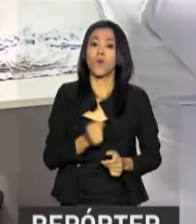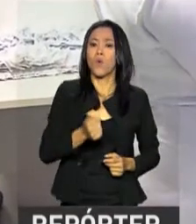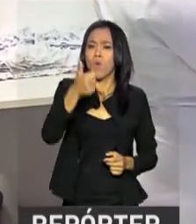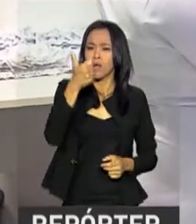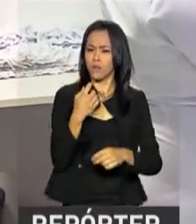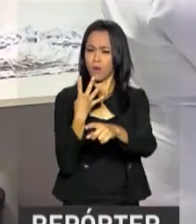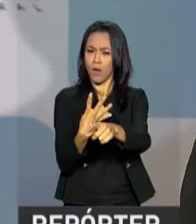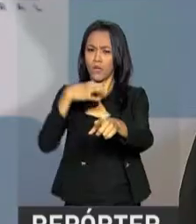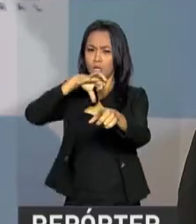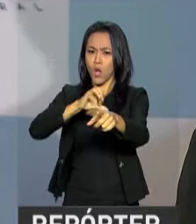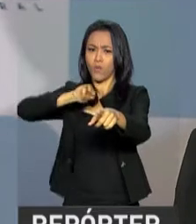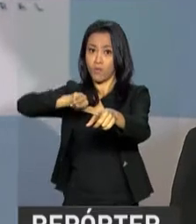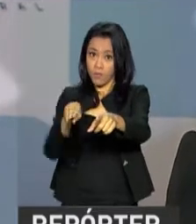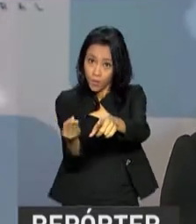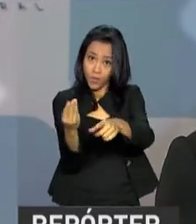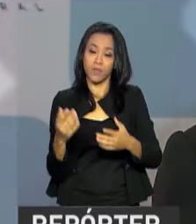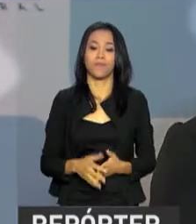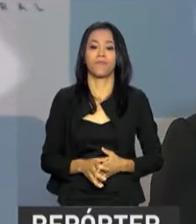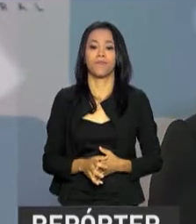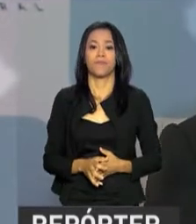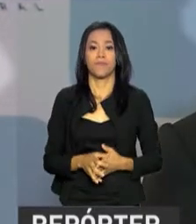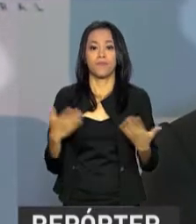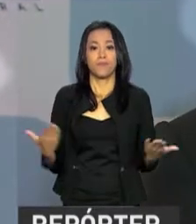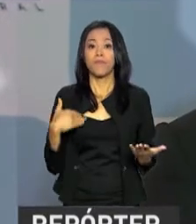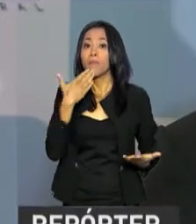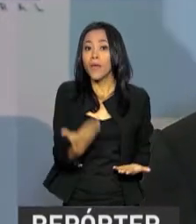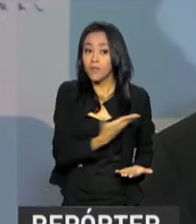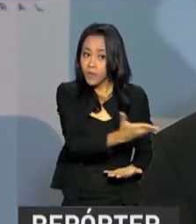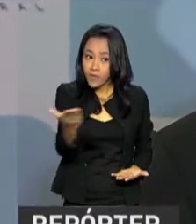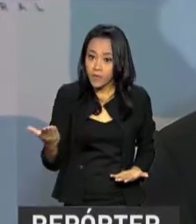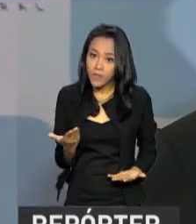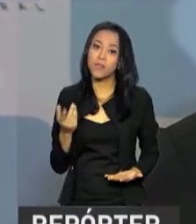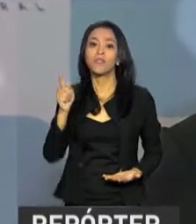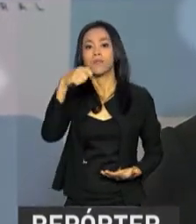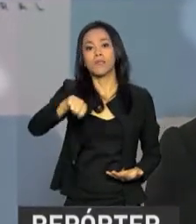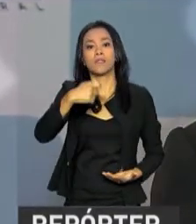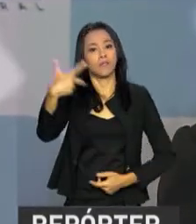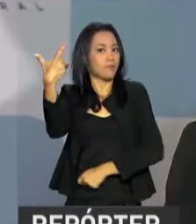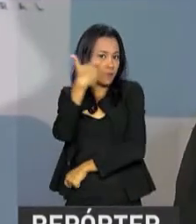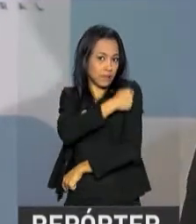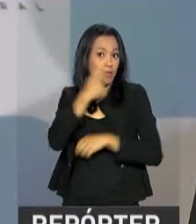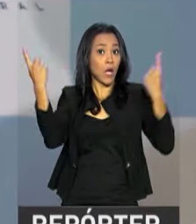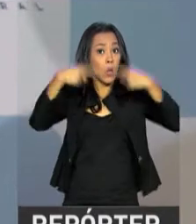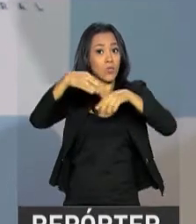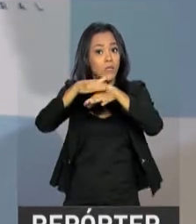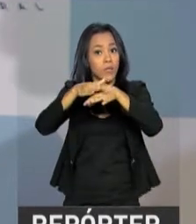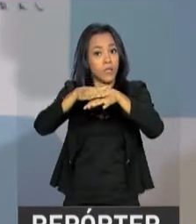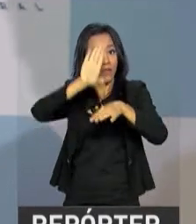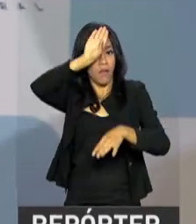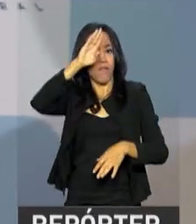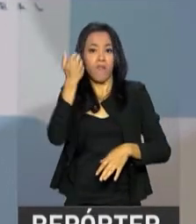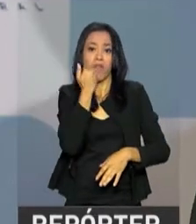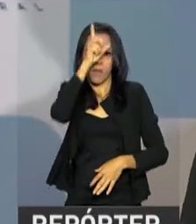49 milhões eu peço a todo cidadão que busque se imunizar contra a febre amarela para que nós possamos alcançar